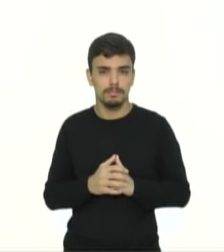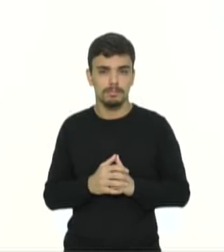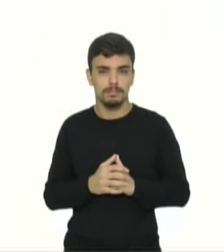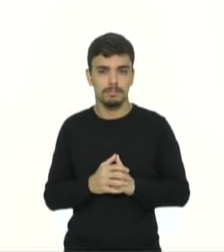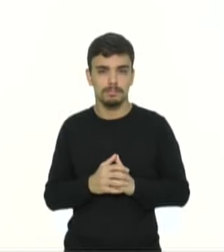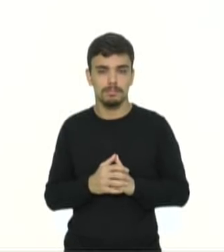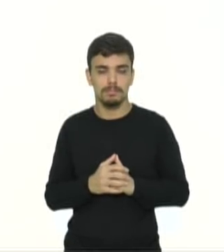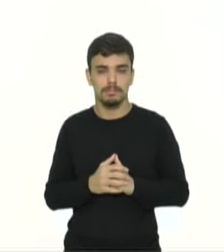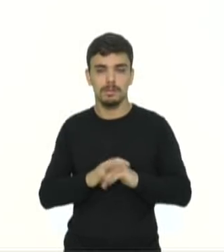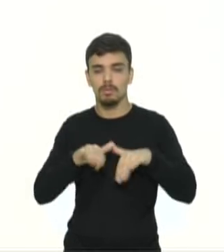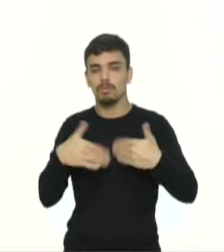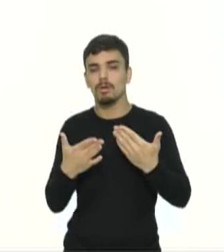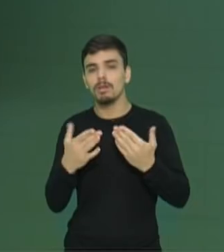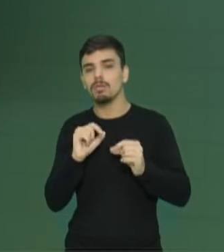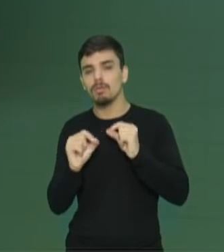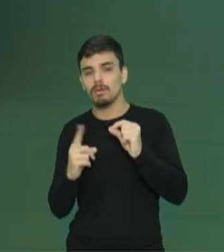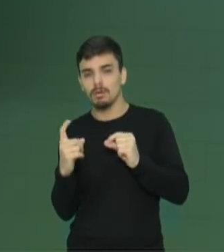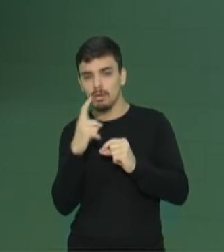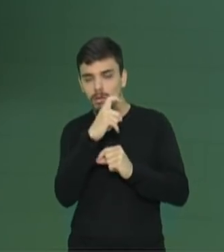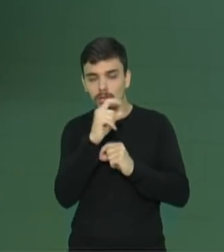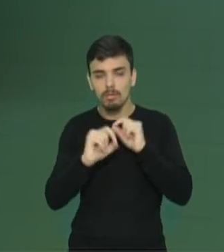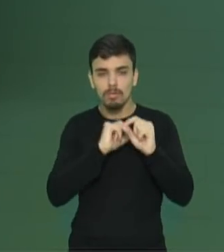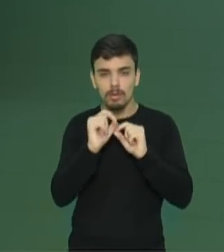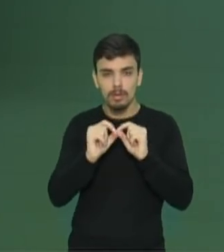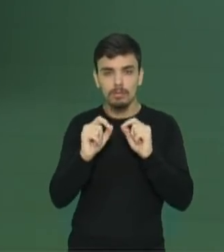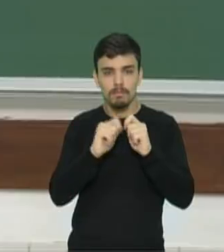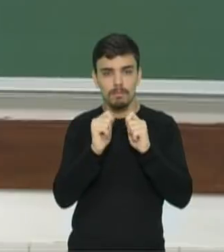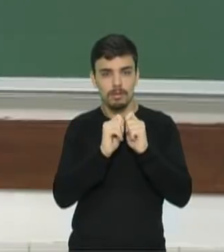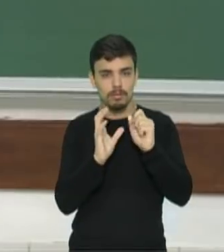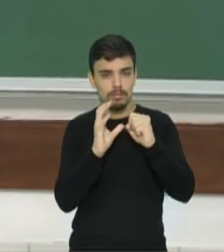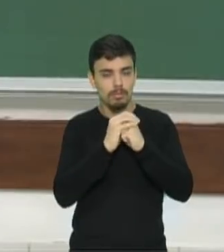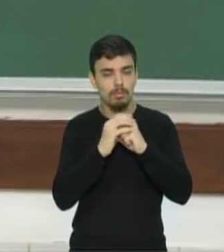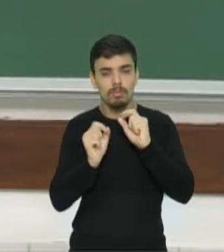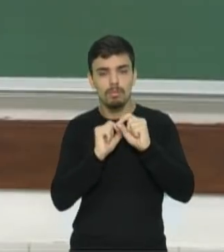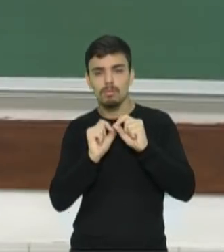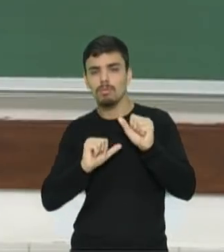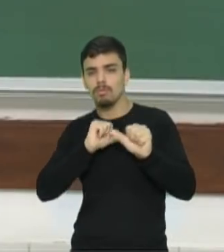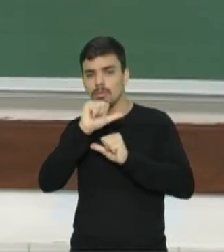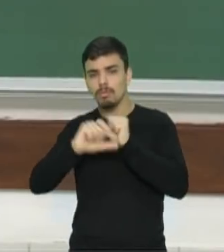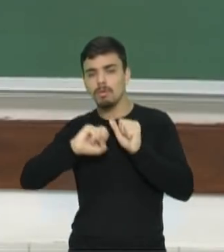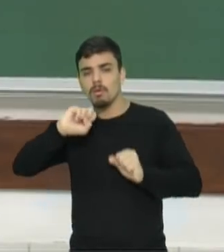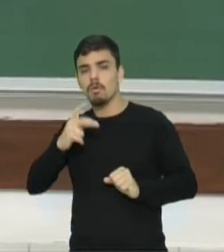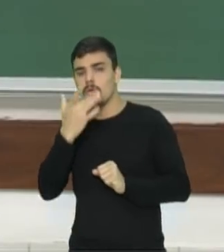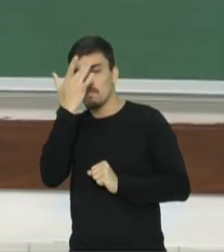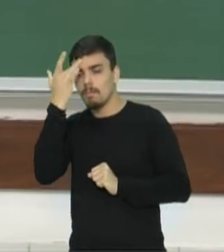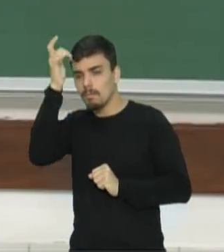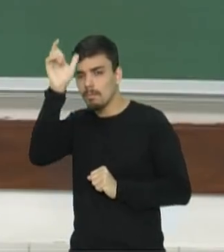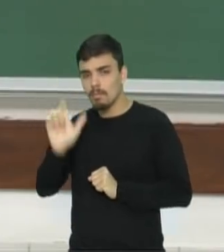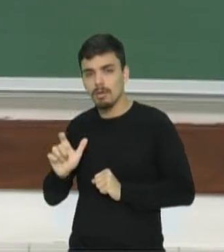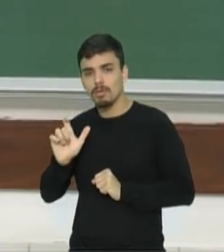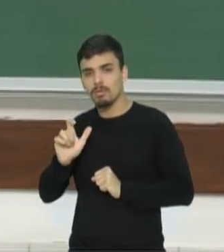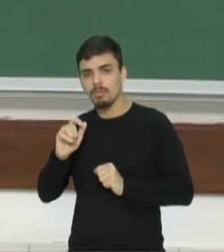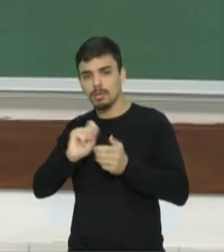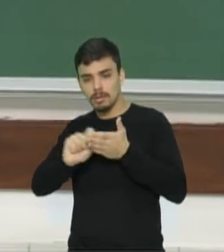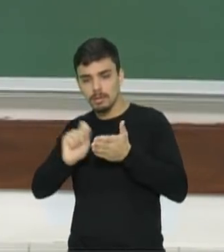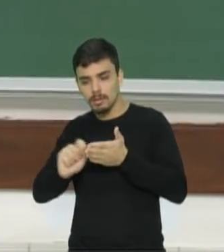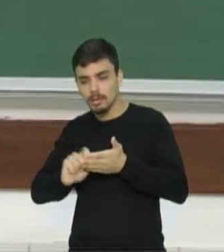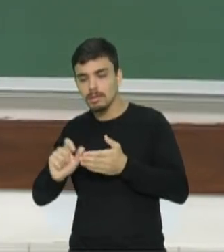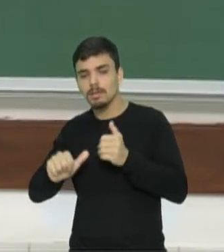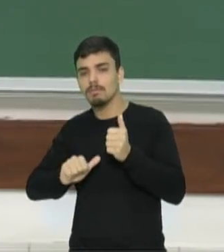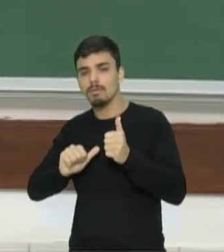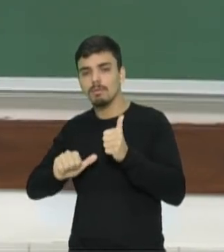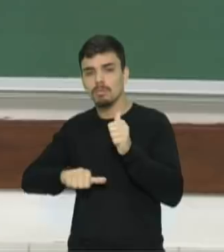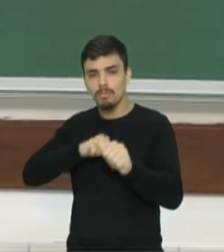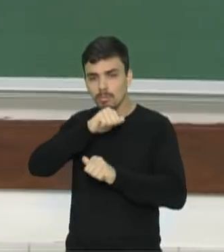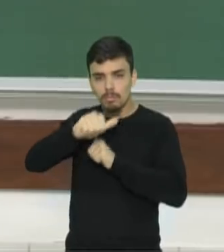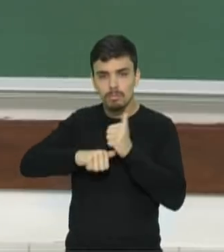larva faz um casulo e faz um adulto, o nome disso é evolução? Ou quem escreveu a série usou outra palavra e na tradução